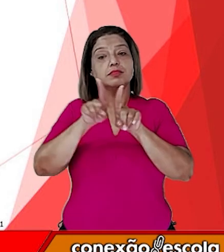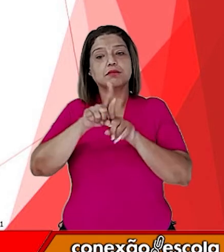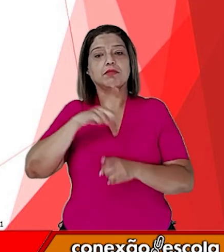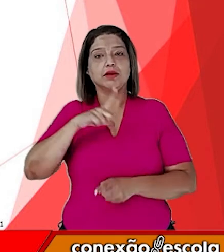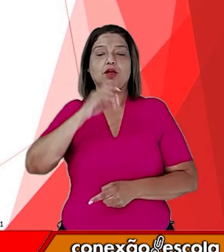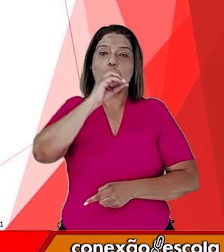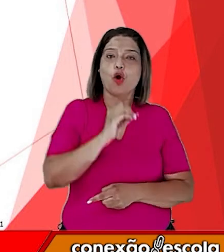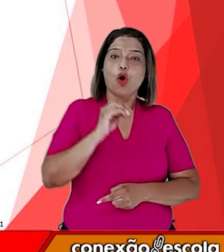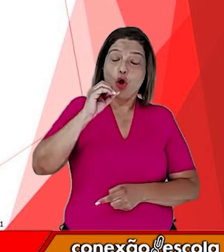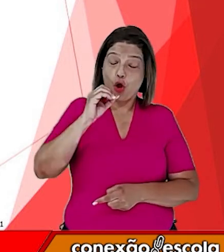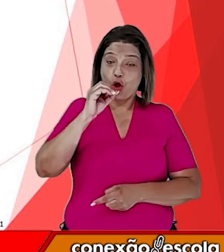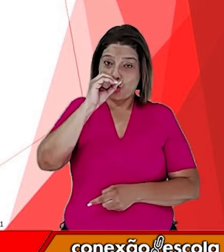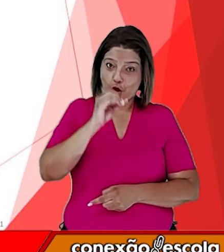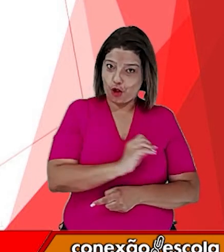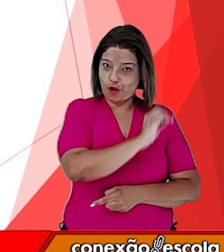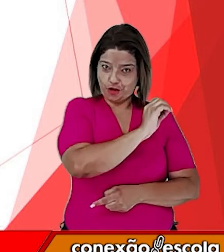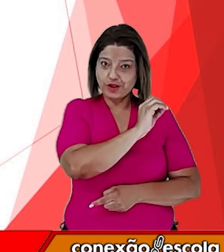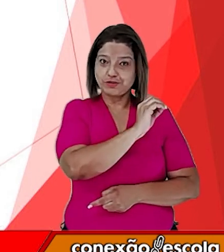Oeste.